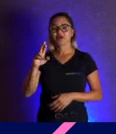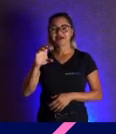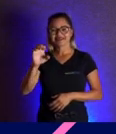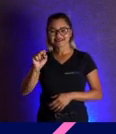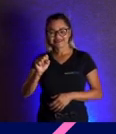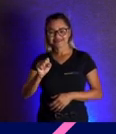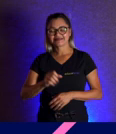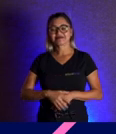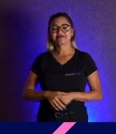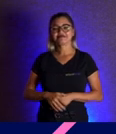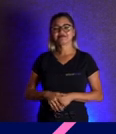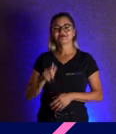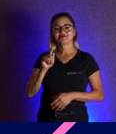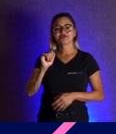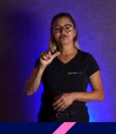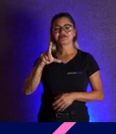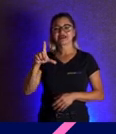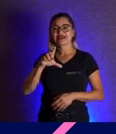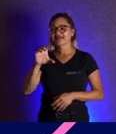Gisele Craveiro.